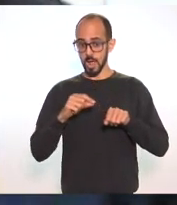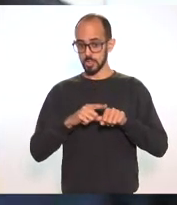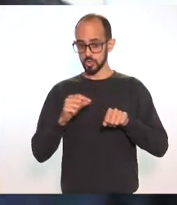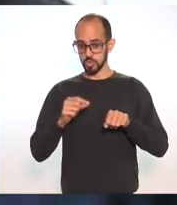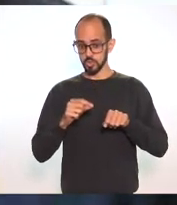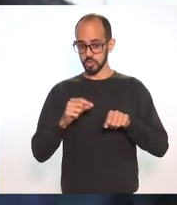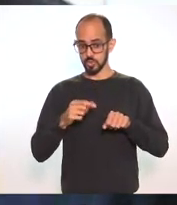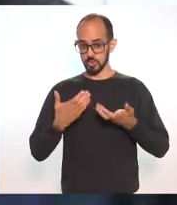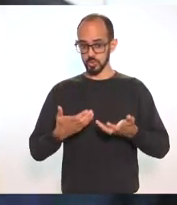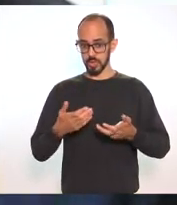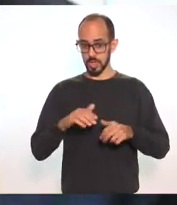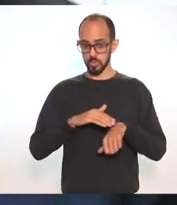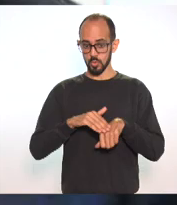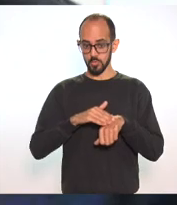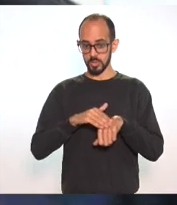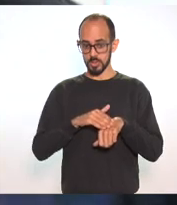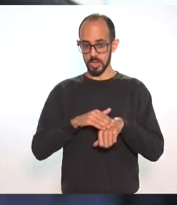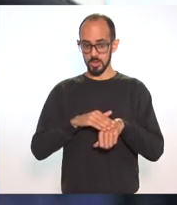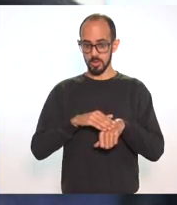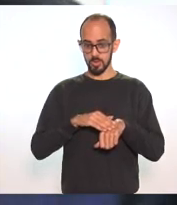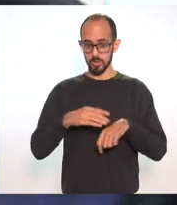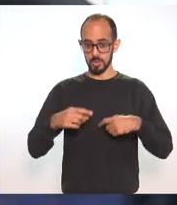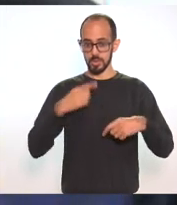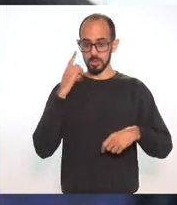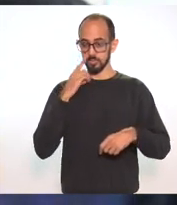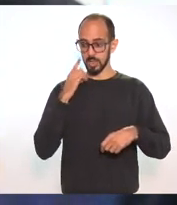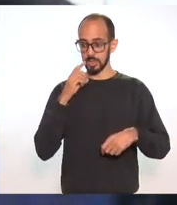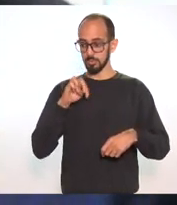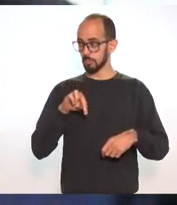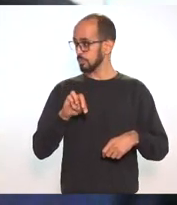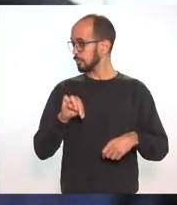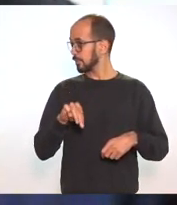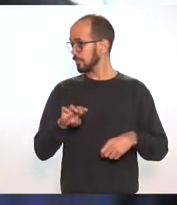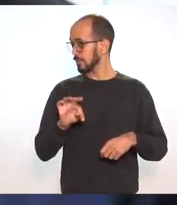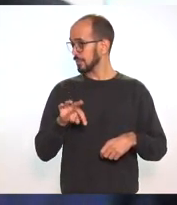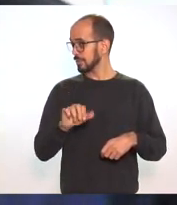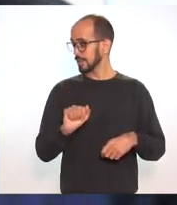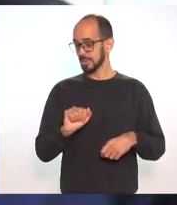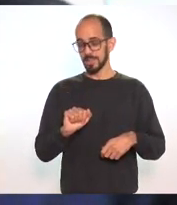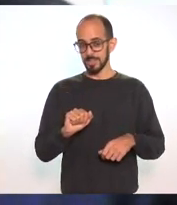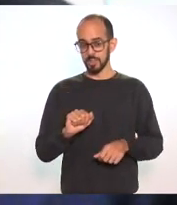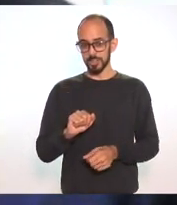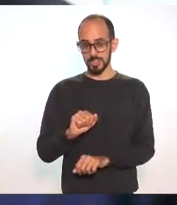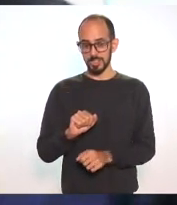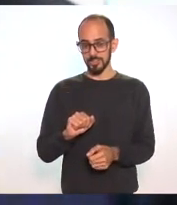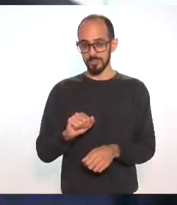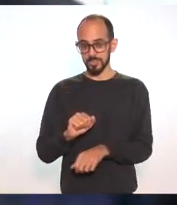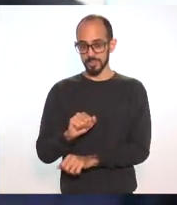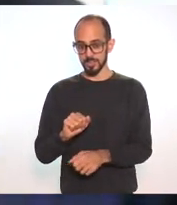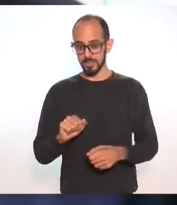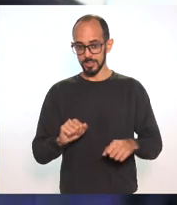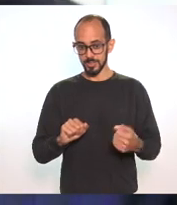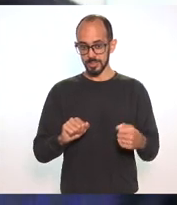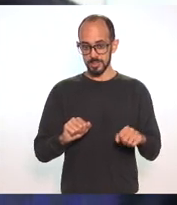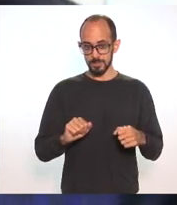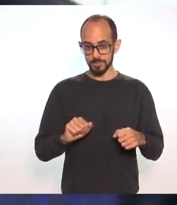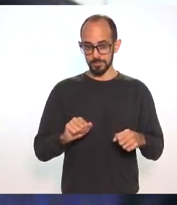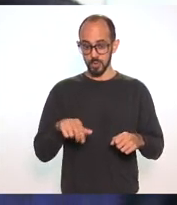dialogar com o deputado Márcio, se não é possível a gente chegar a um entendimento, porque a gente tem recebido muita denúncia na Comissão de Educação